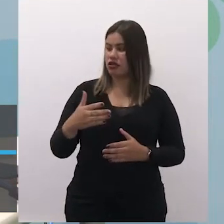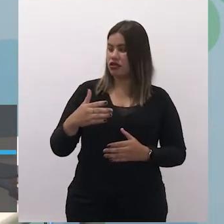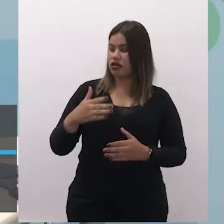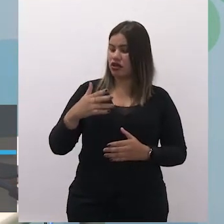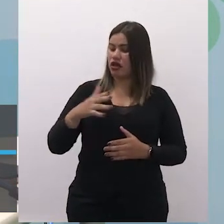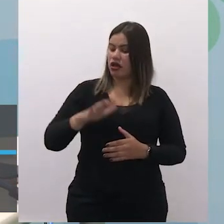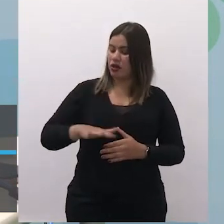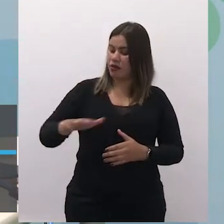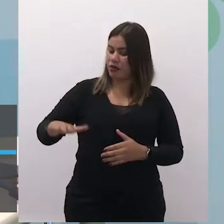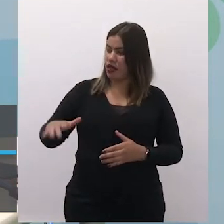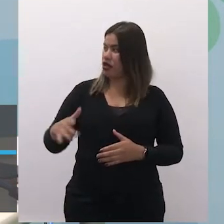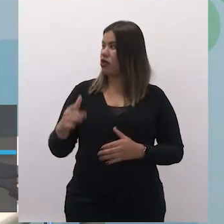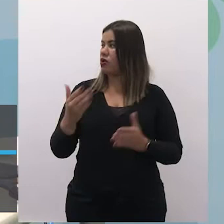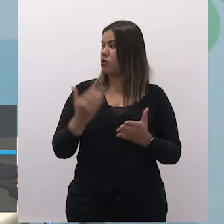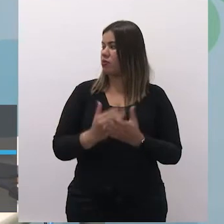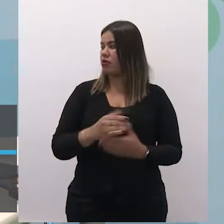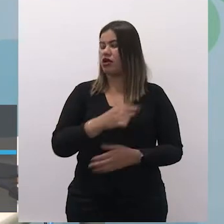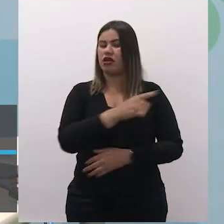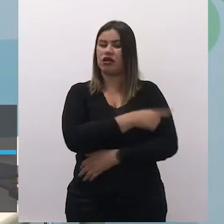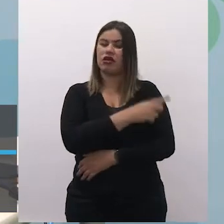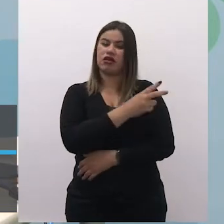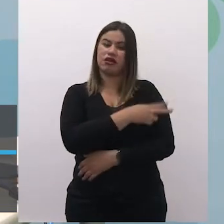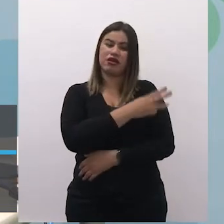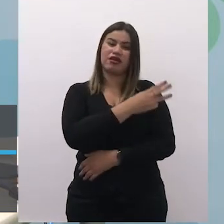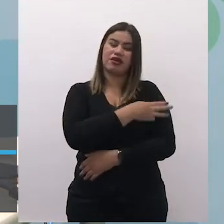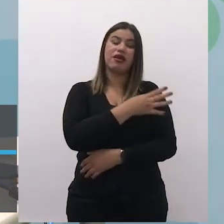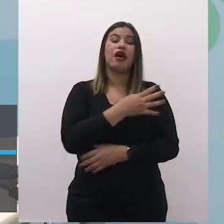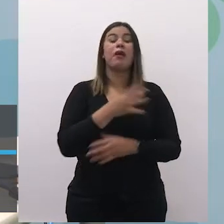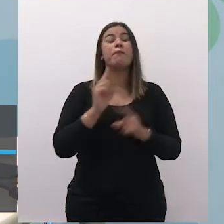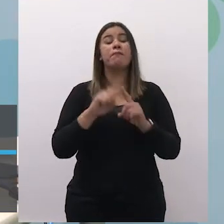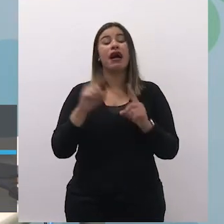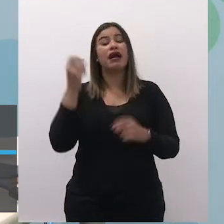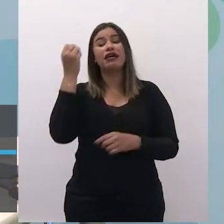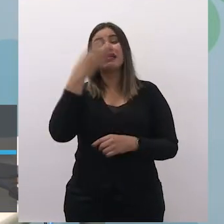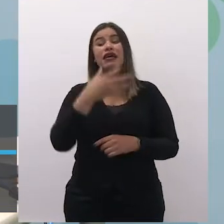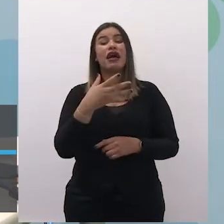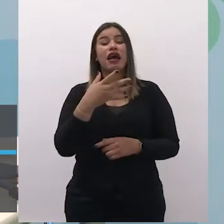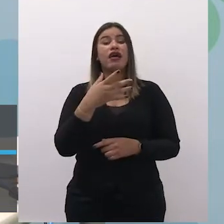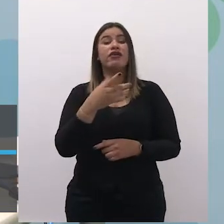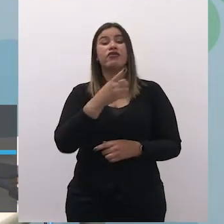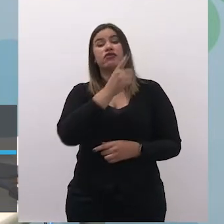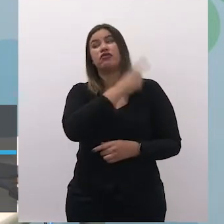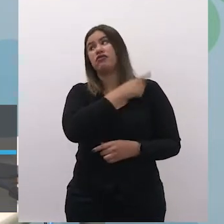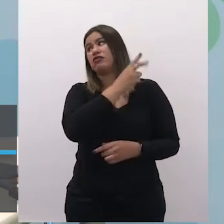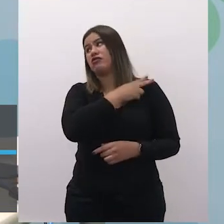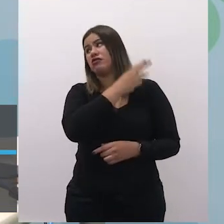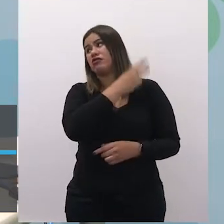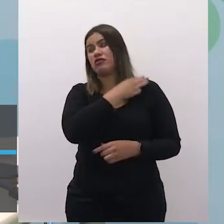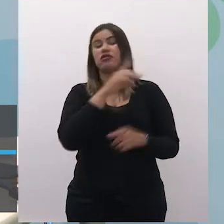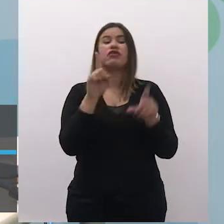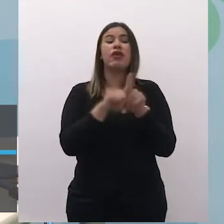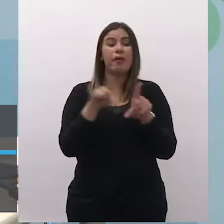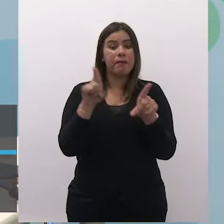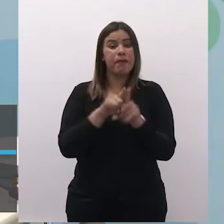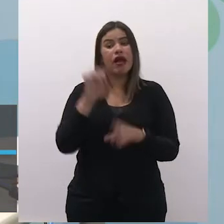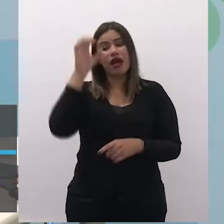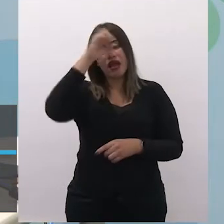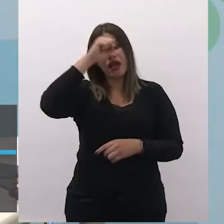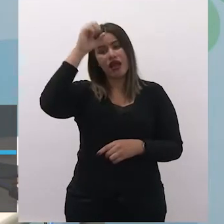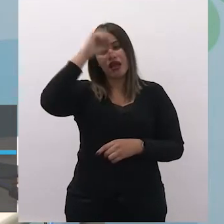lá nos anos iniciais, e às vezes a gente esquece que o estudante dos anos finais, ele tem que